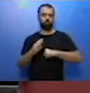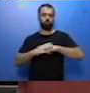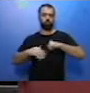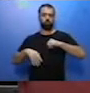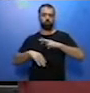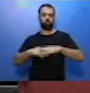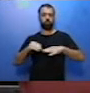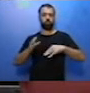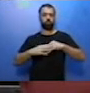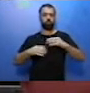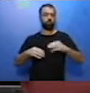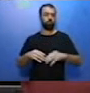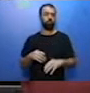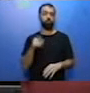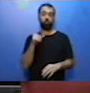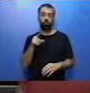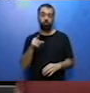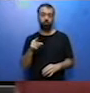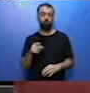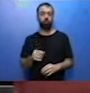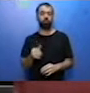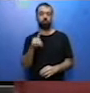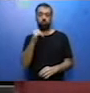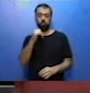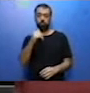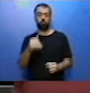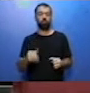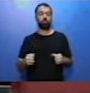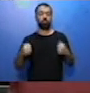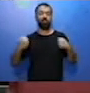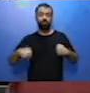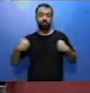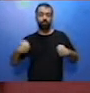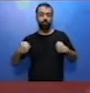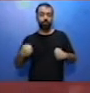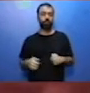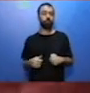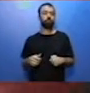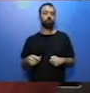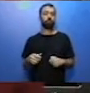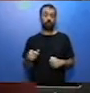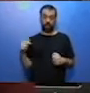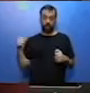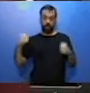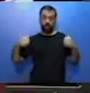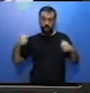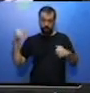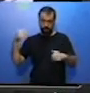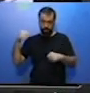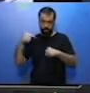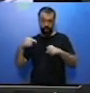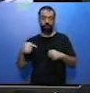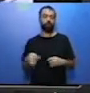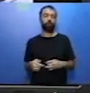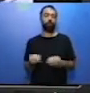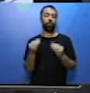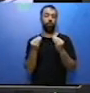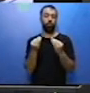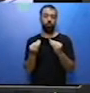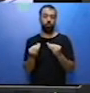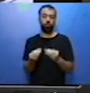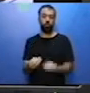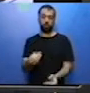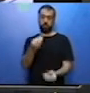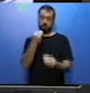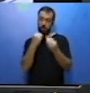passa você precisa de energia e nós vamos ter essa energia através da alimentação uma alimentação a que